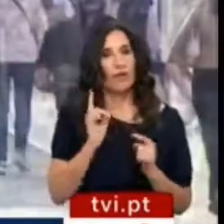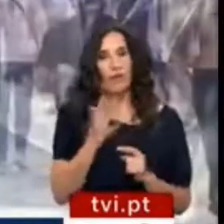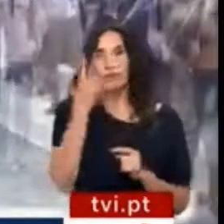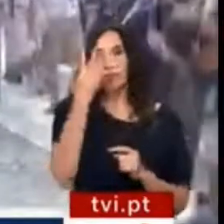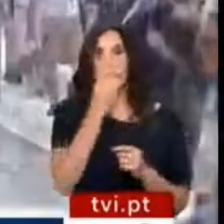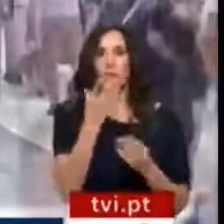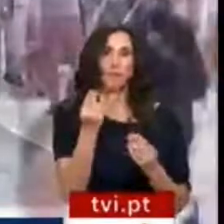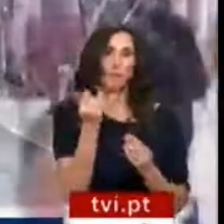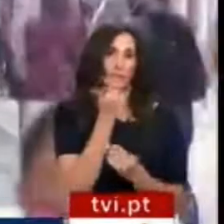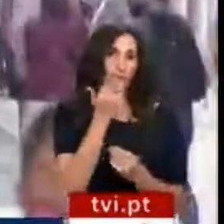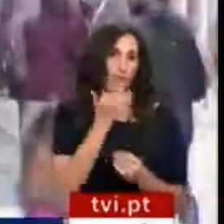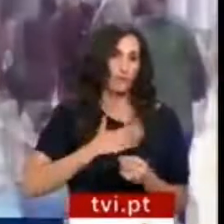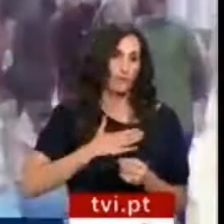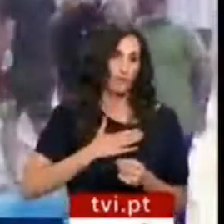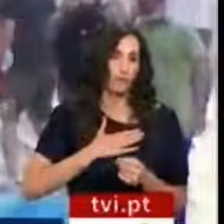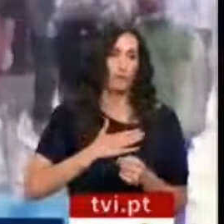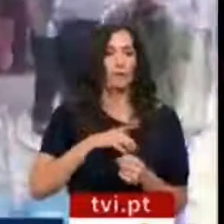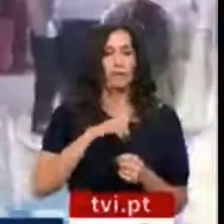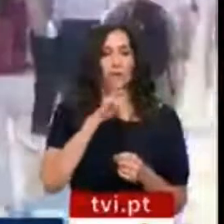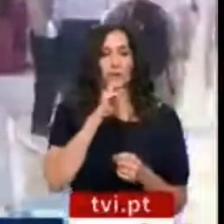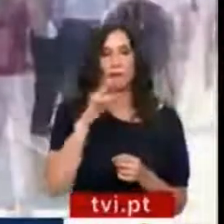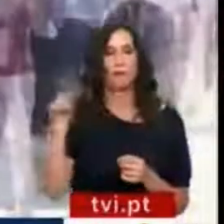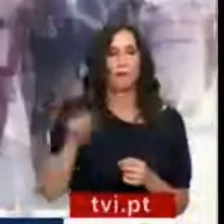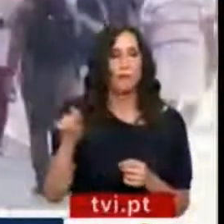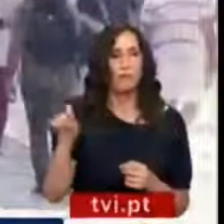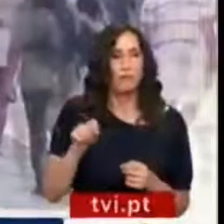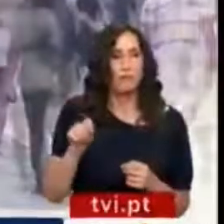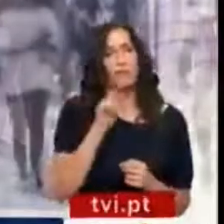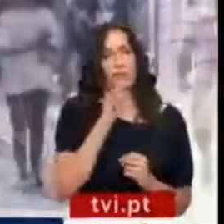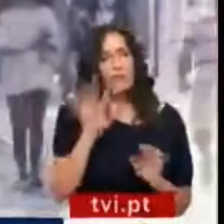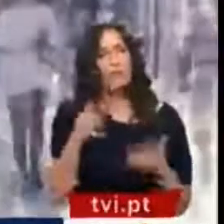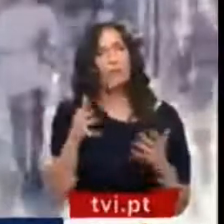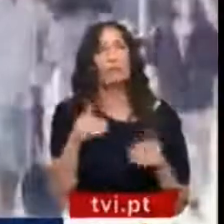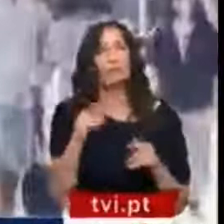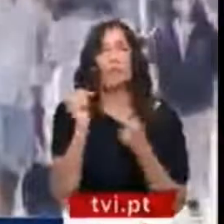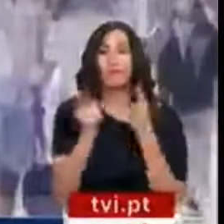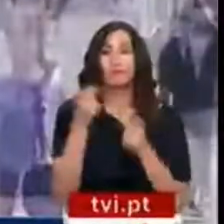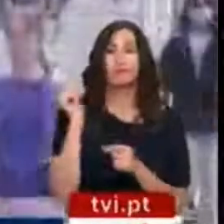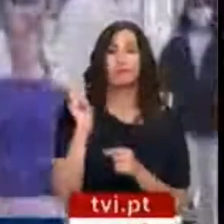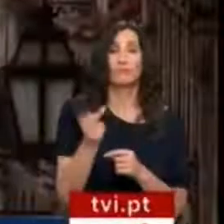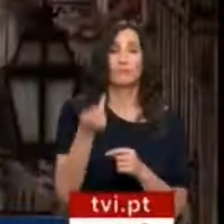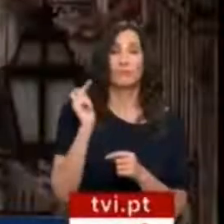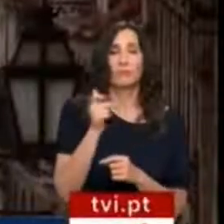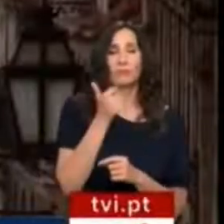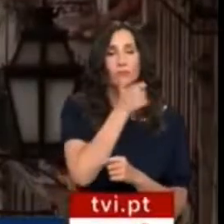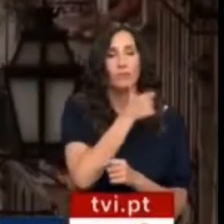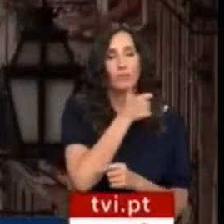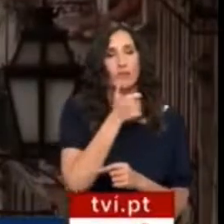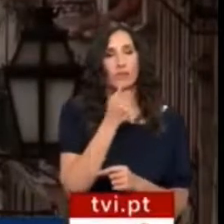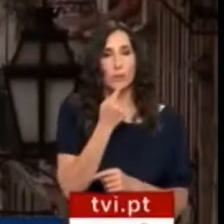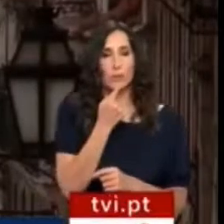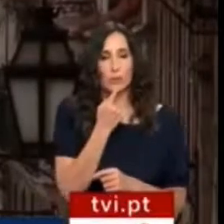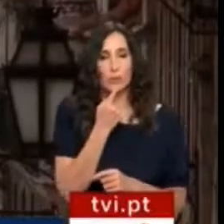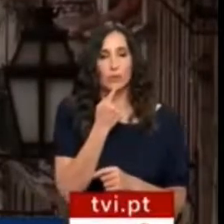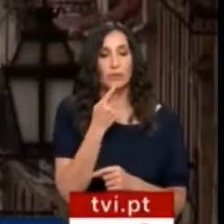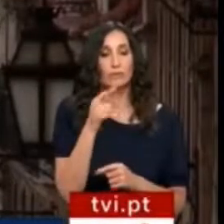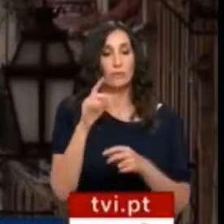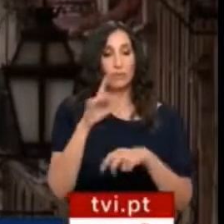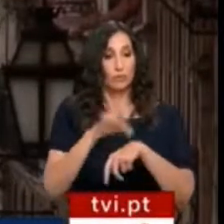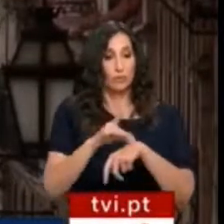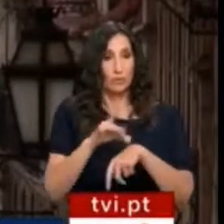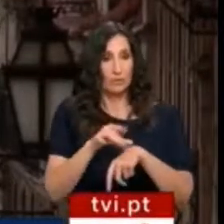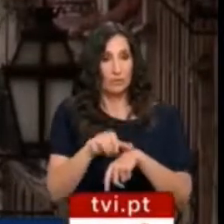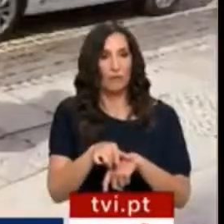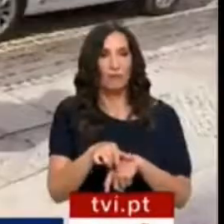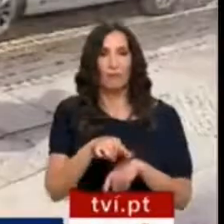feliz. Podem ser meses, mas na maioria das vezes são anos de vida em sofrimento. A endometriose é uma